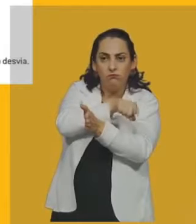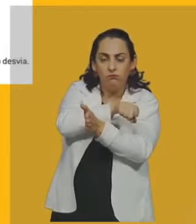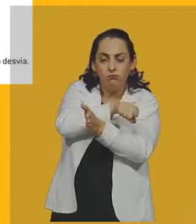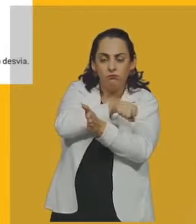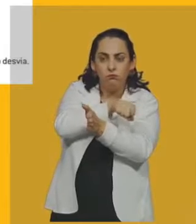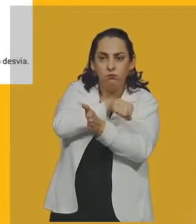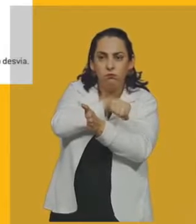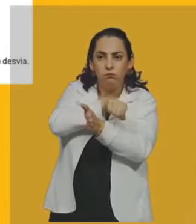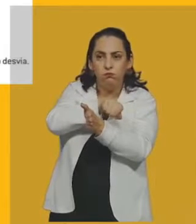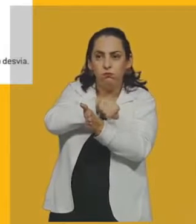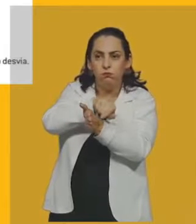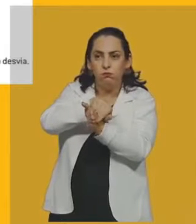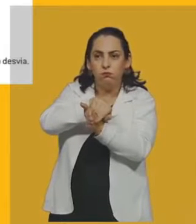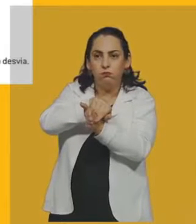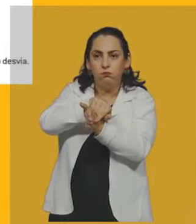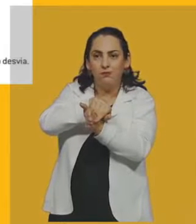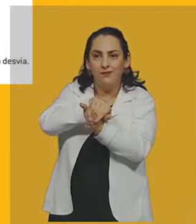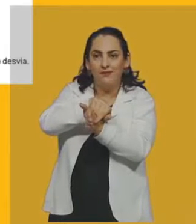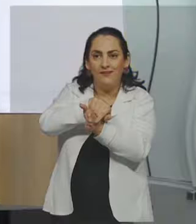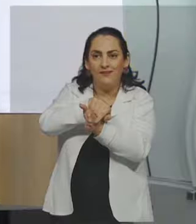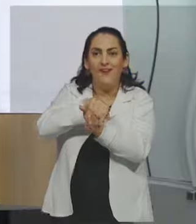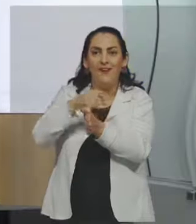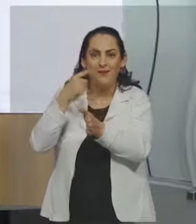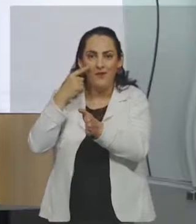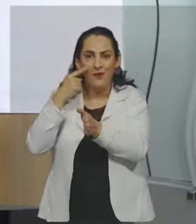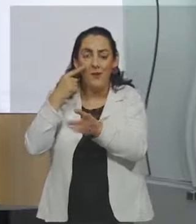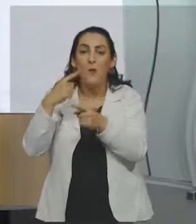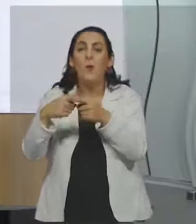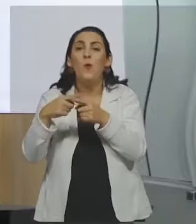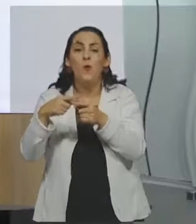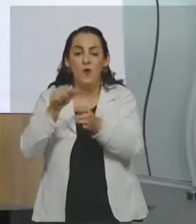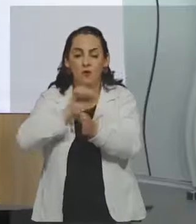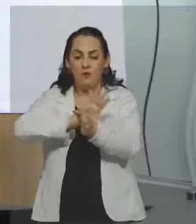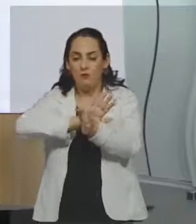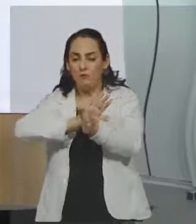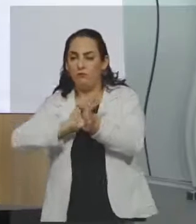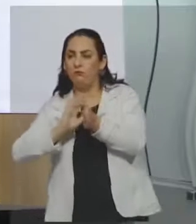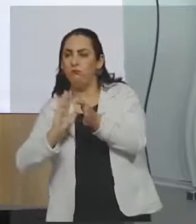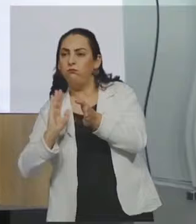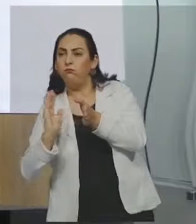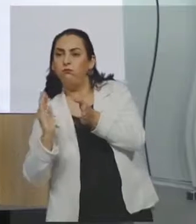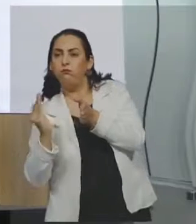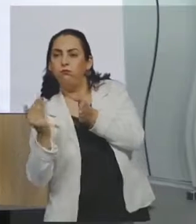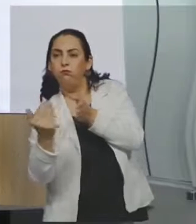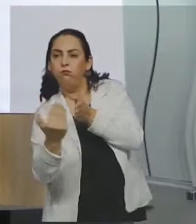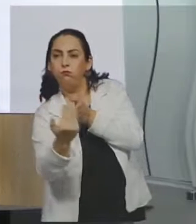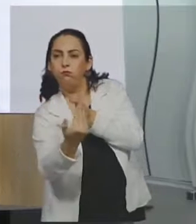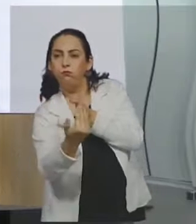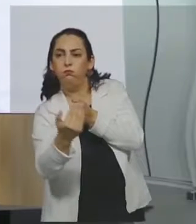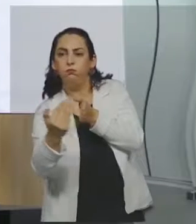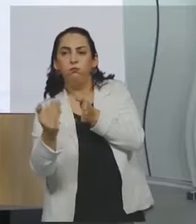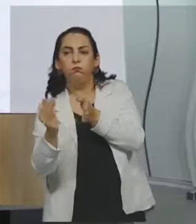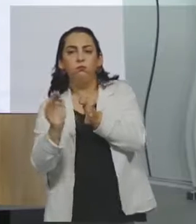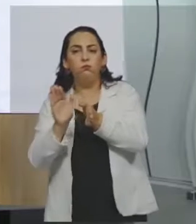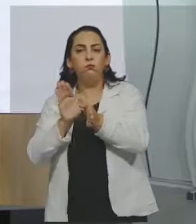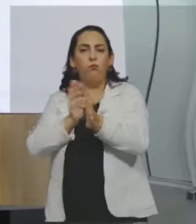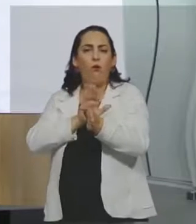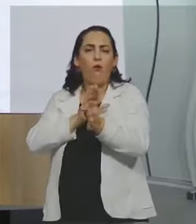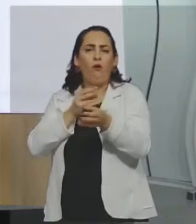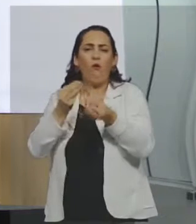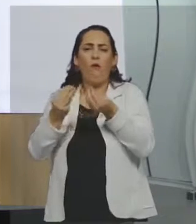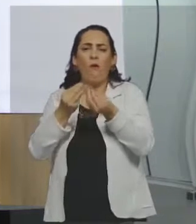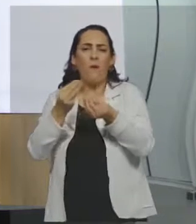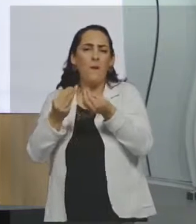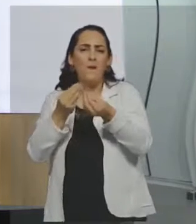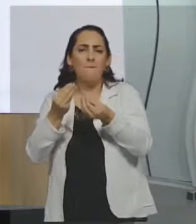ouro. E foi construído em volta dele uma espécie de placa com uma